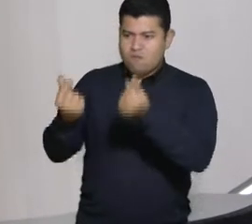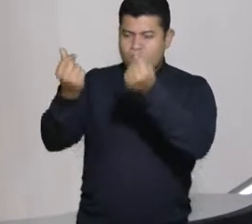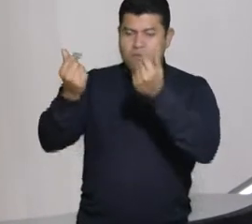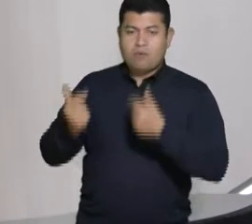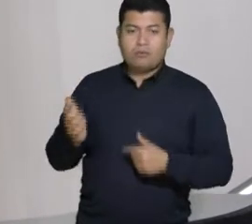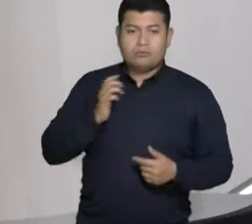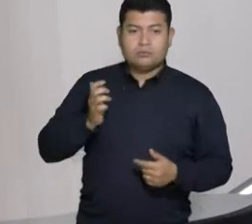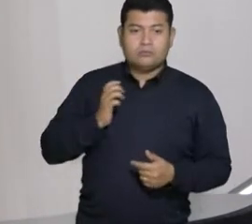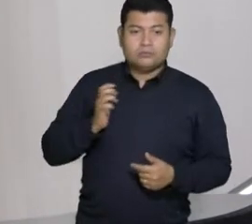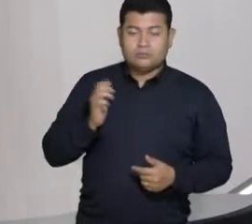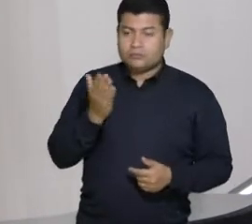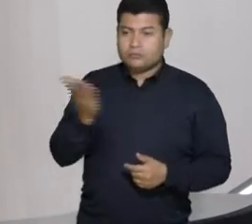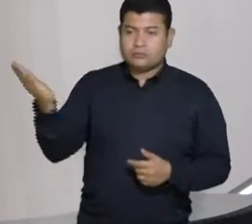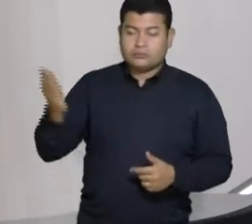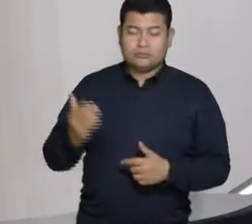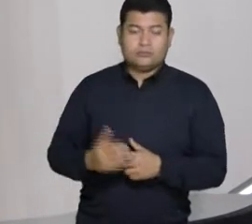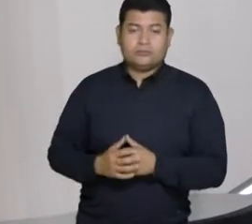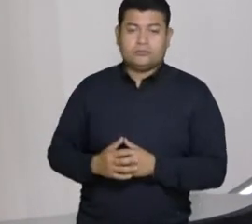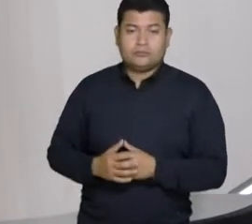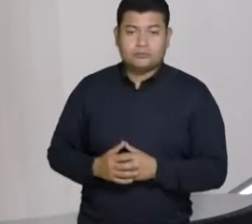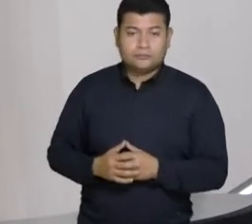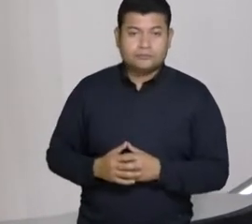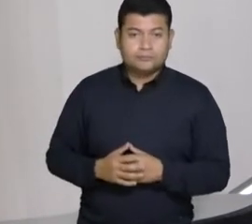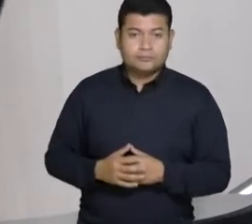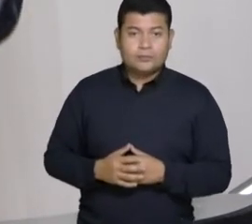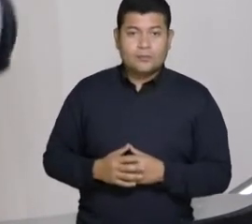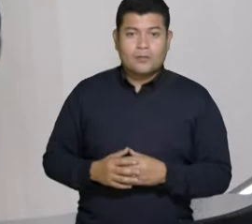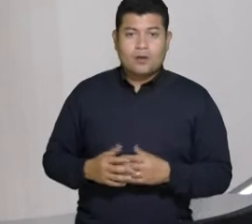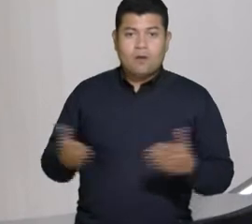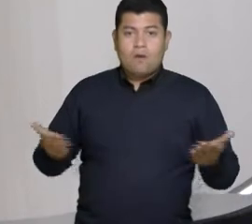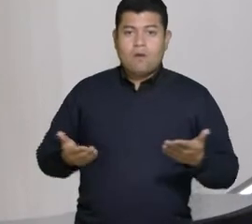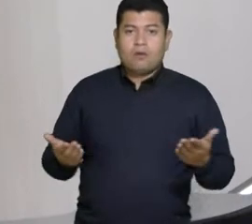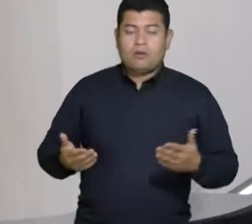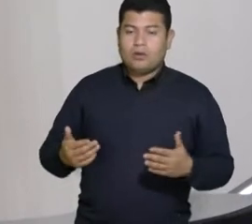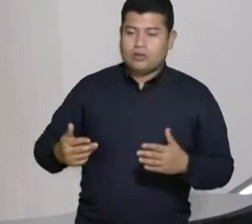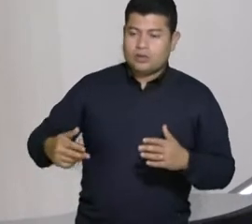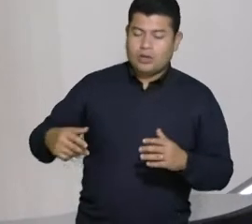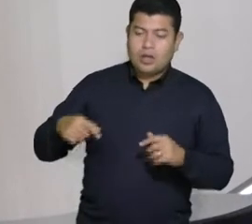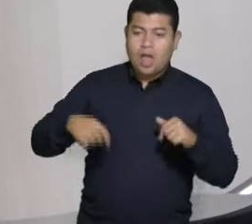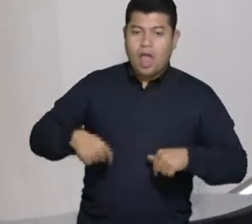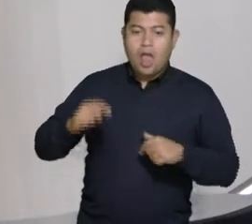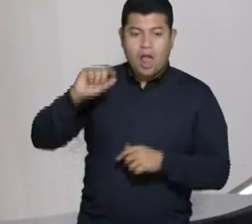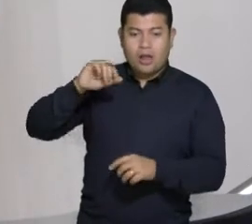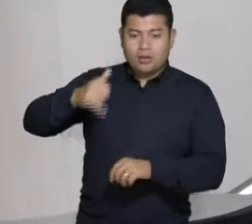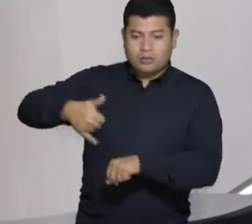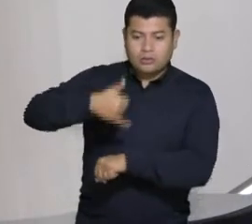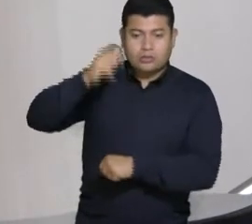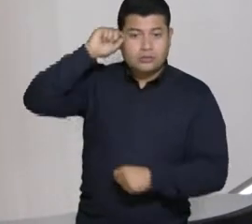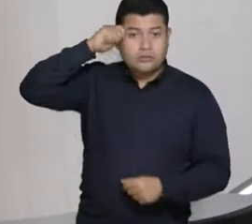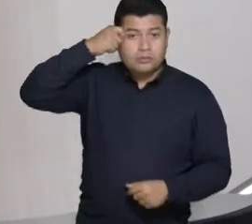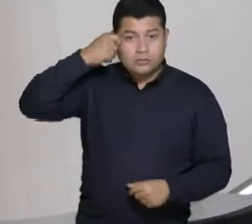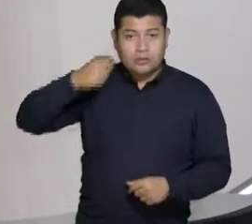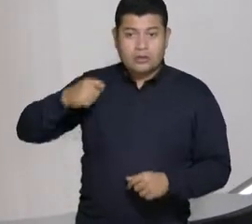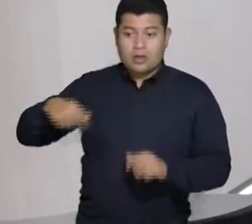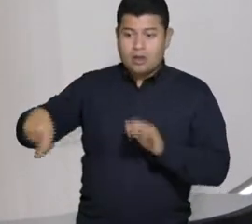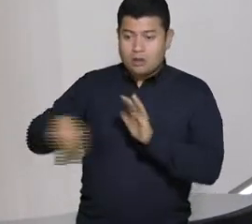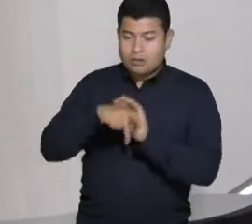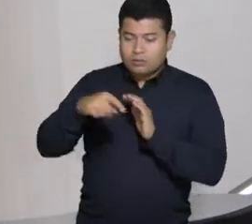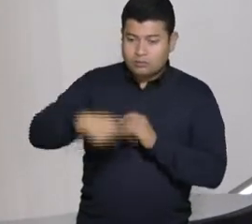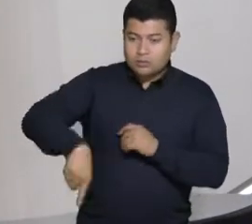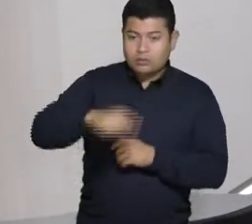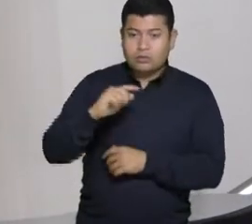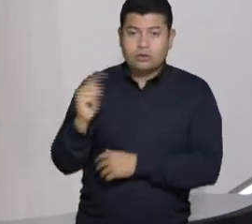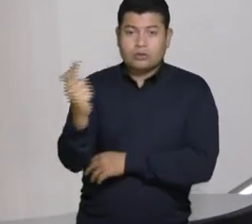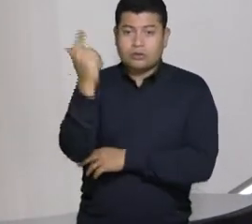Então esse peça essa slogan de que o petróleo é nosso' gás é nosso não é é do acionista só da